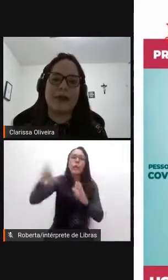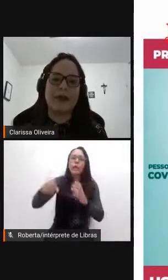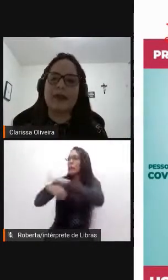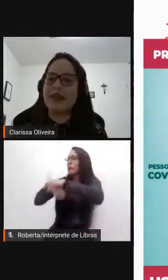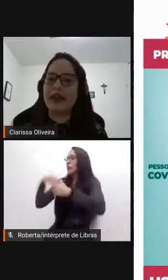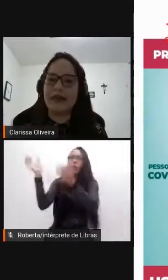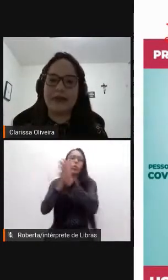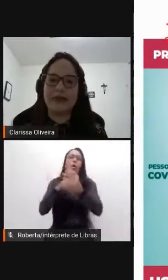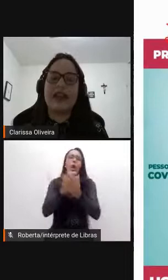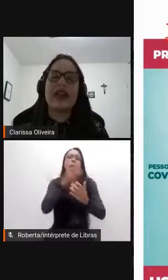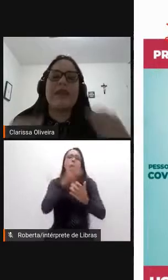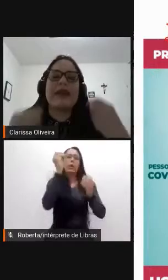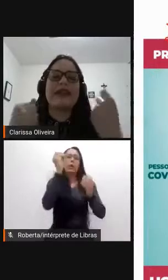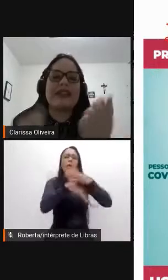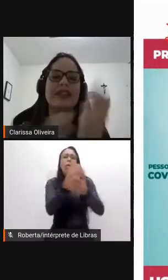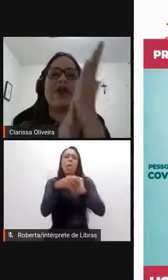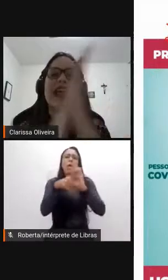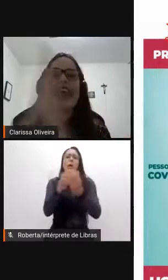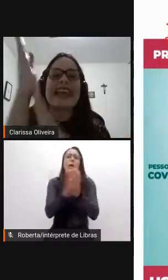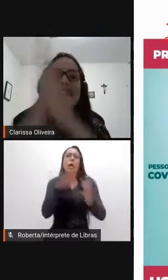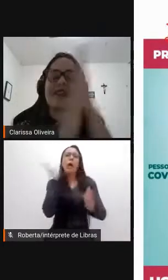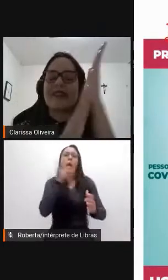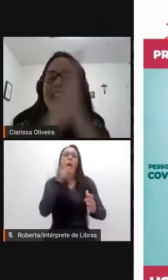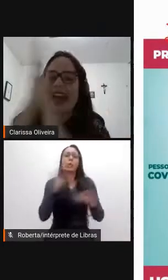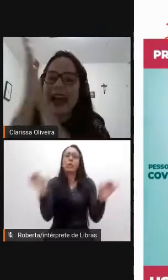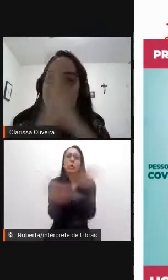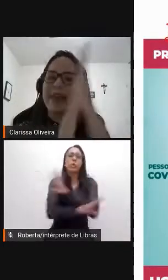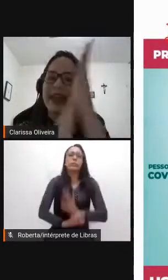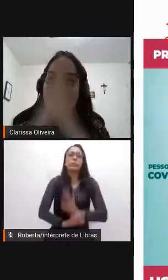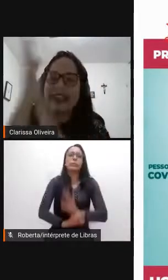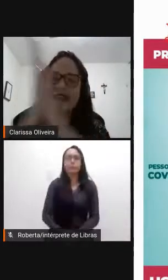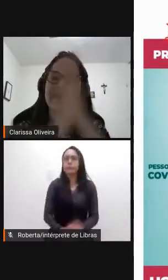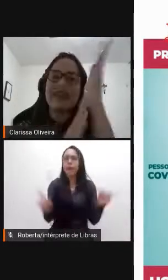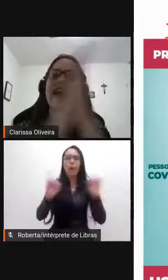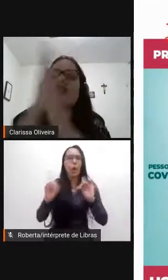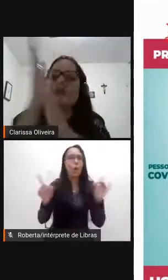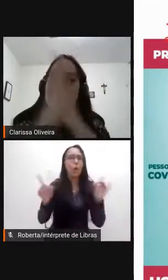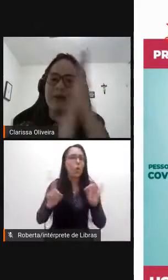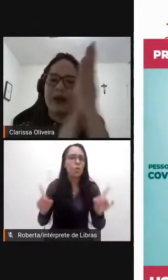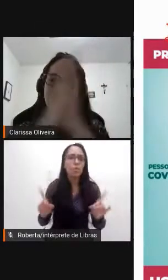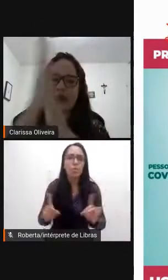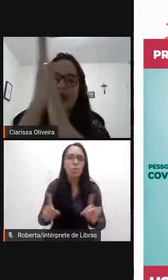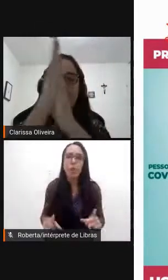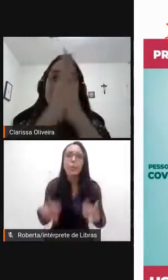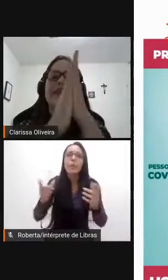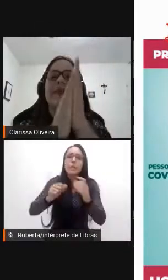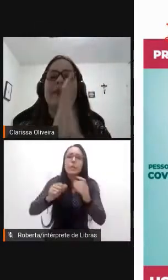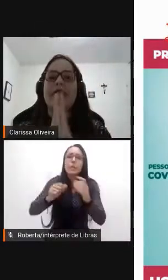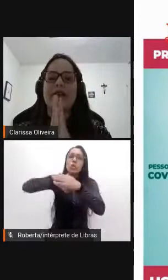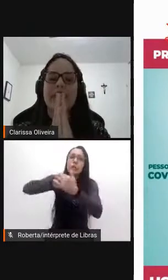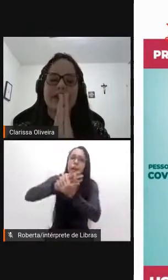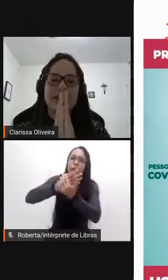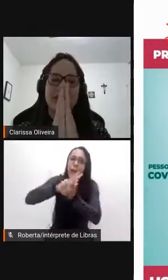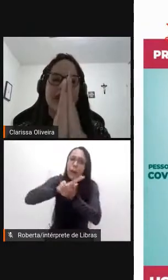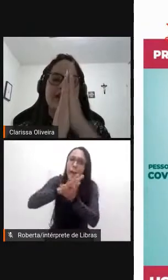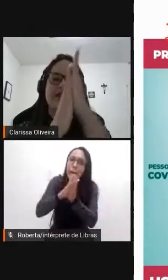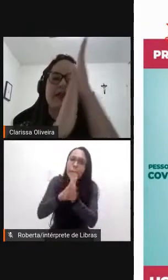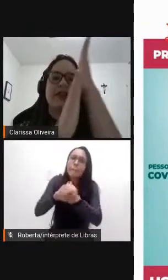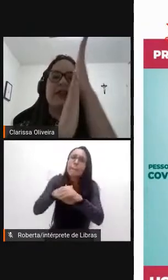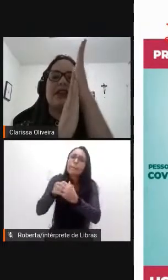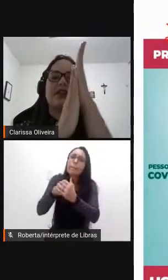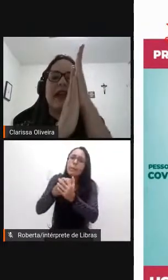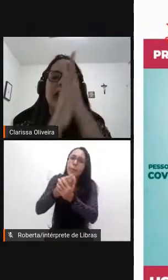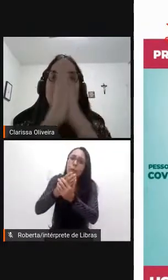acabou. Não. Eu preciso esfregar bem as minhas mãos. Então, primeiro, o que é que a gente